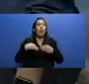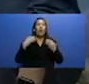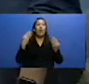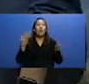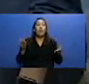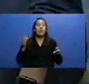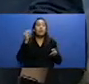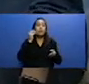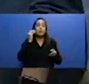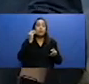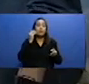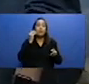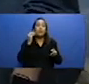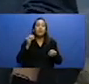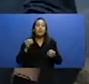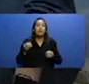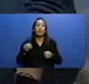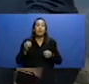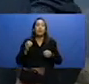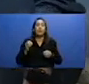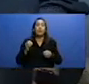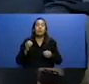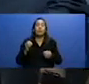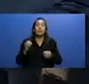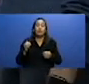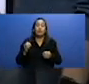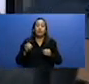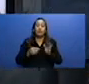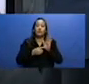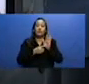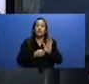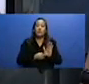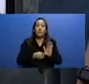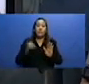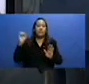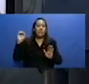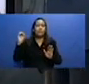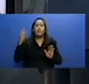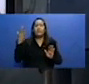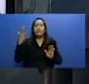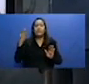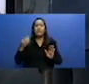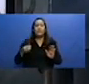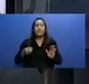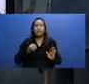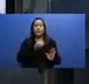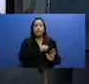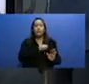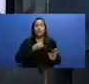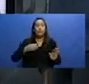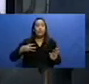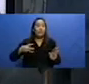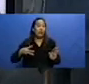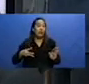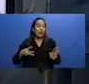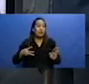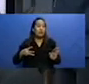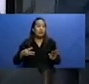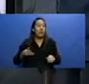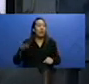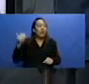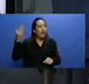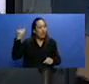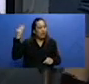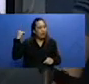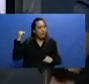Quantas possibilidades eu tenho de dar o número 3? Eu não tenho duas possibilidades que a gente estudou lá